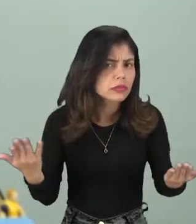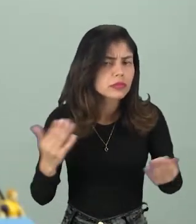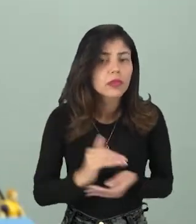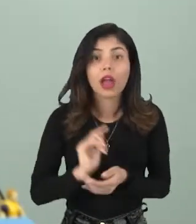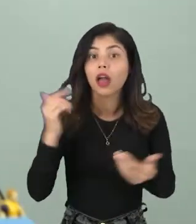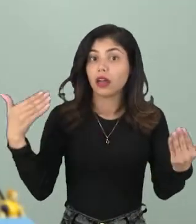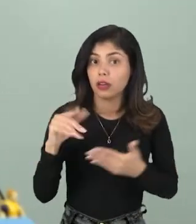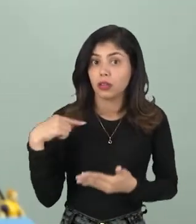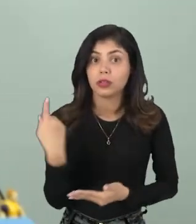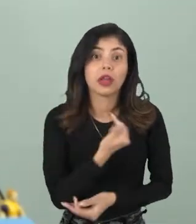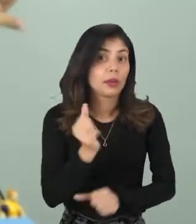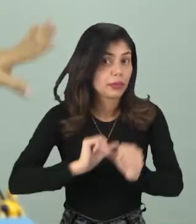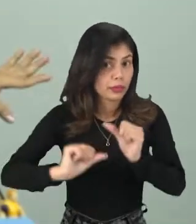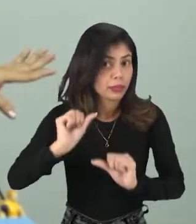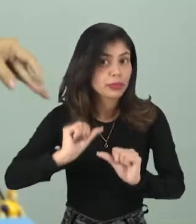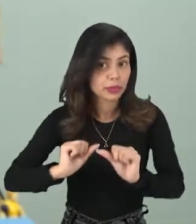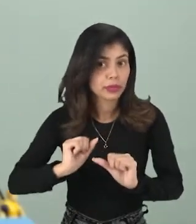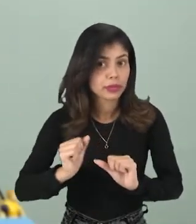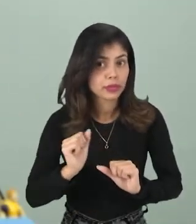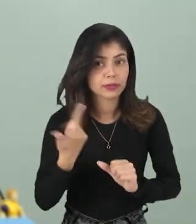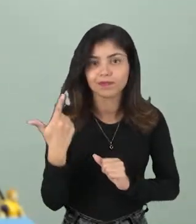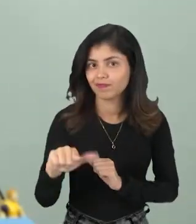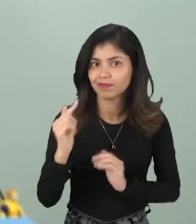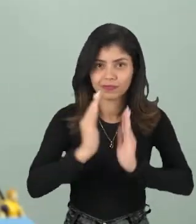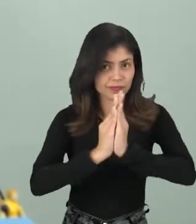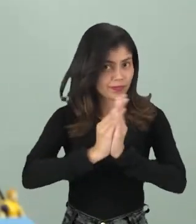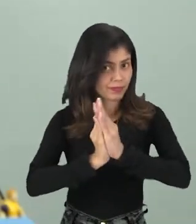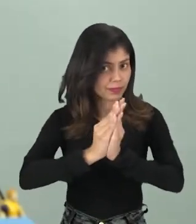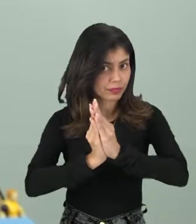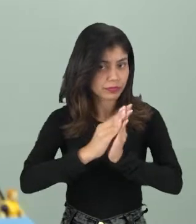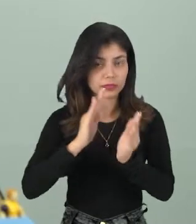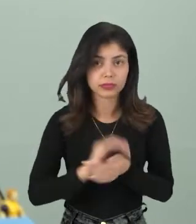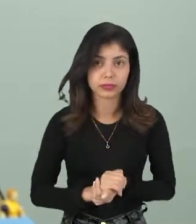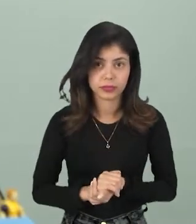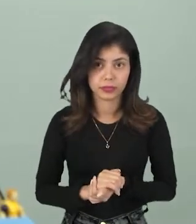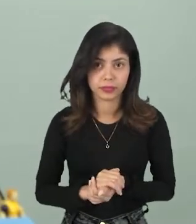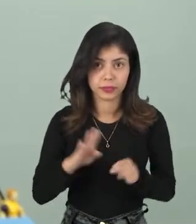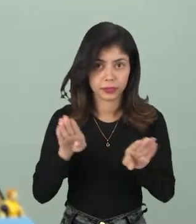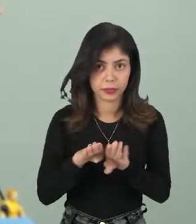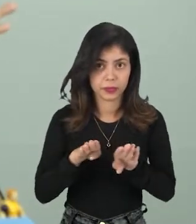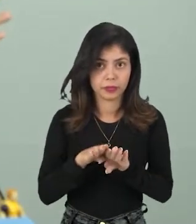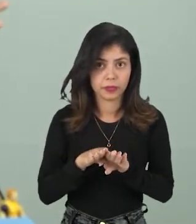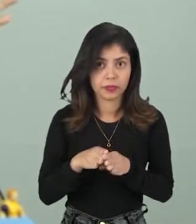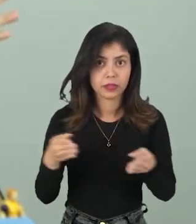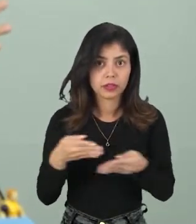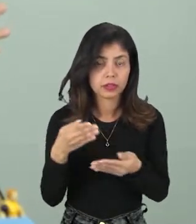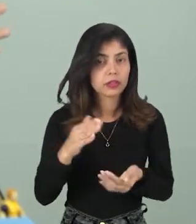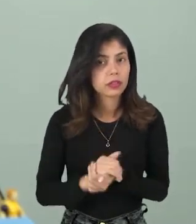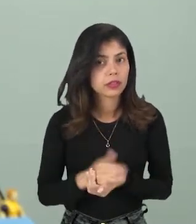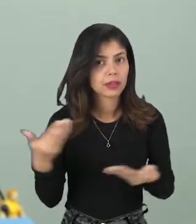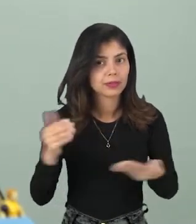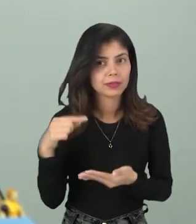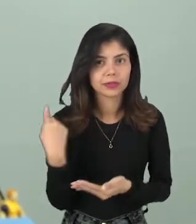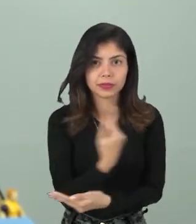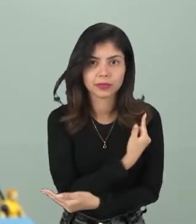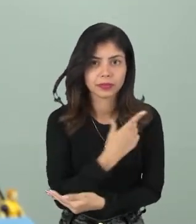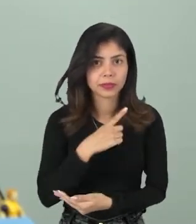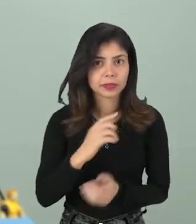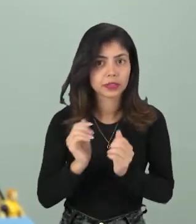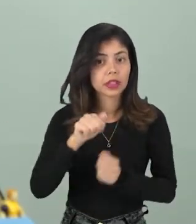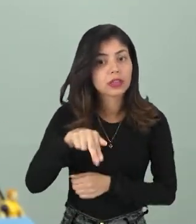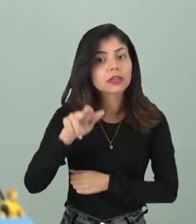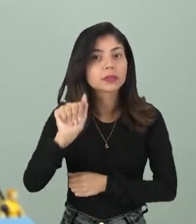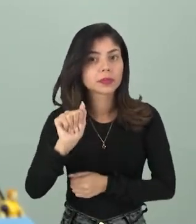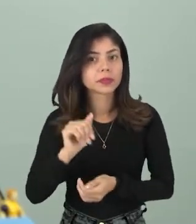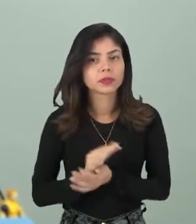situação agora mudou não temos mais bonecos nós estamos falando de um álbum de figurinhas E Agora Nós temos a Anna a Anna